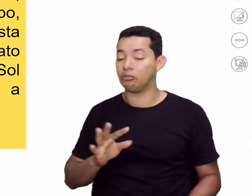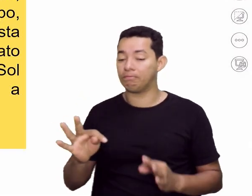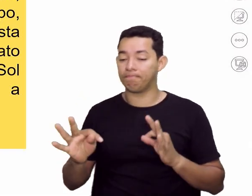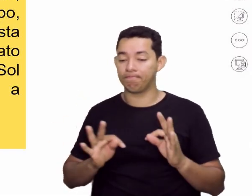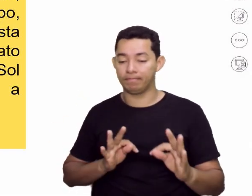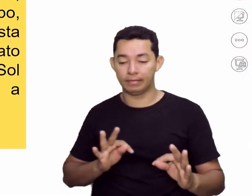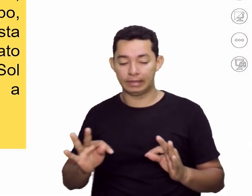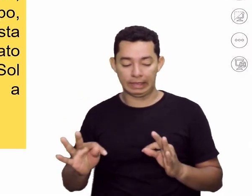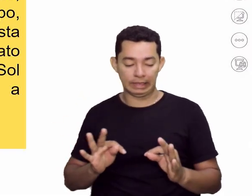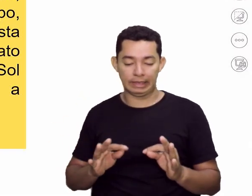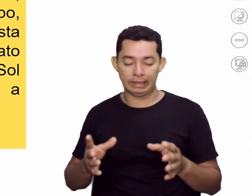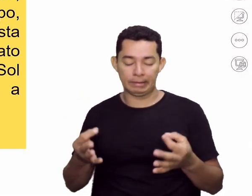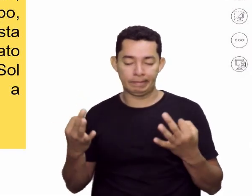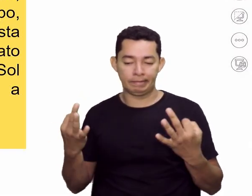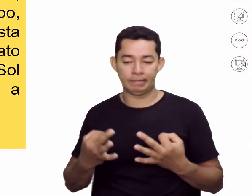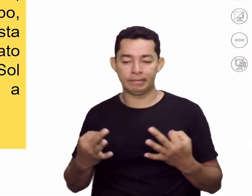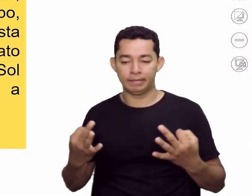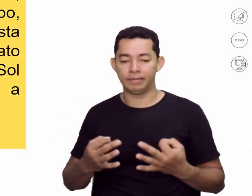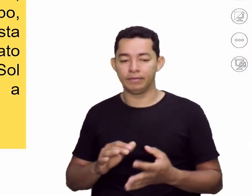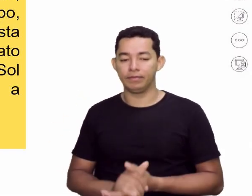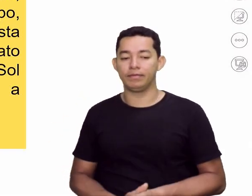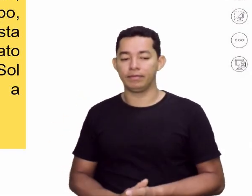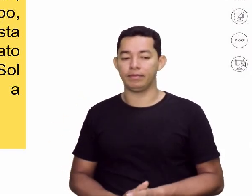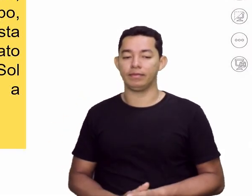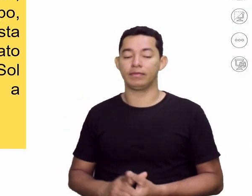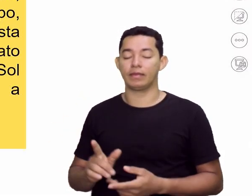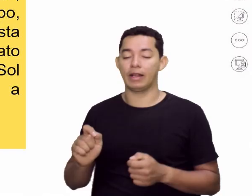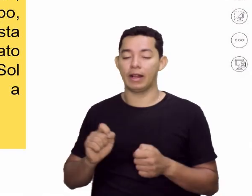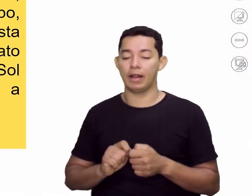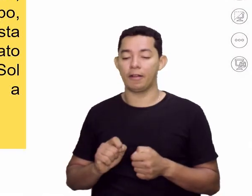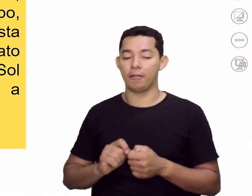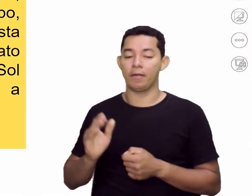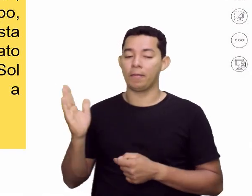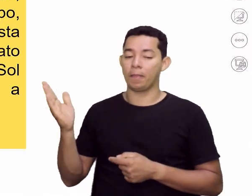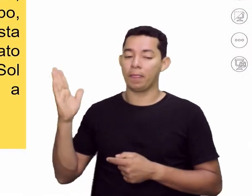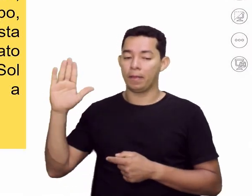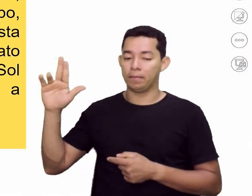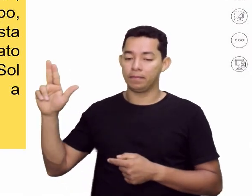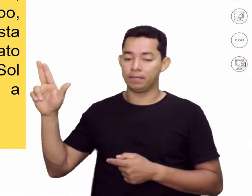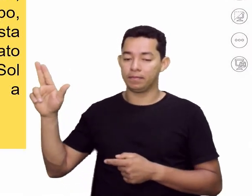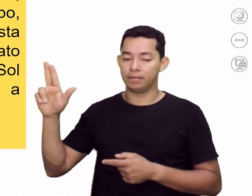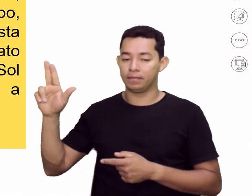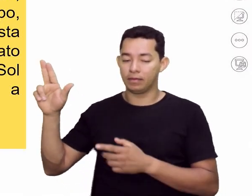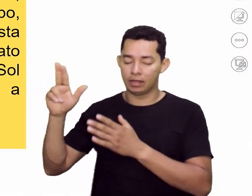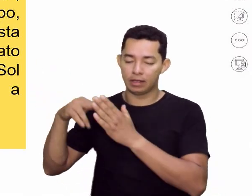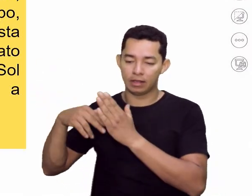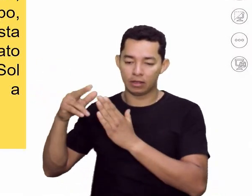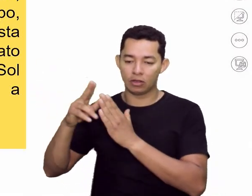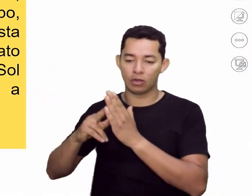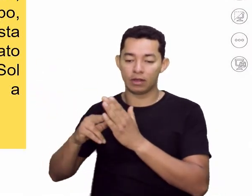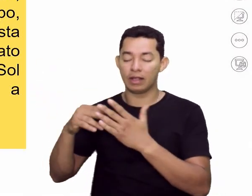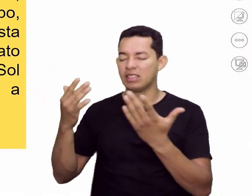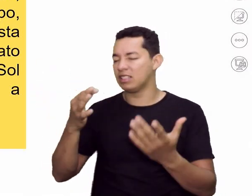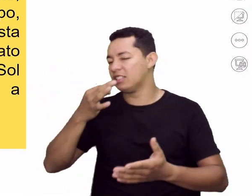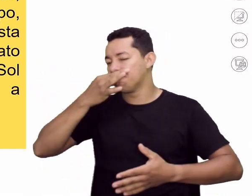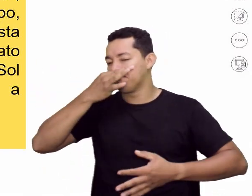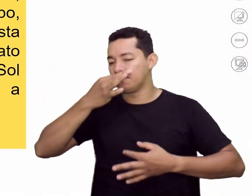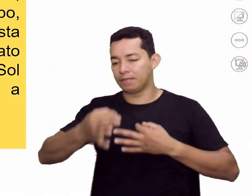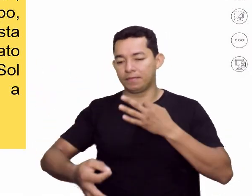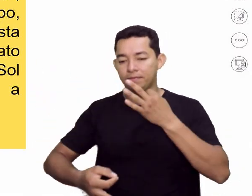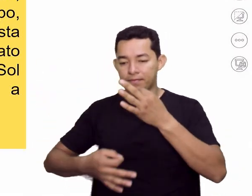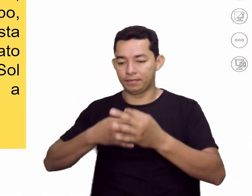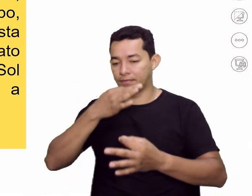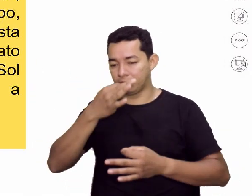excelente, né? Mas ele fez esse quadro aí. E aí a crítica caiu pesado,